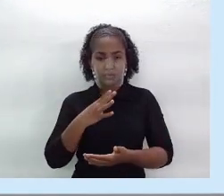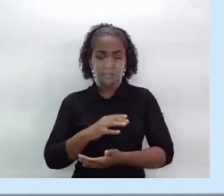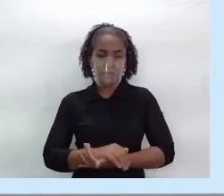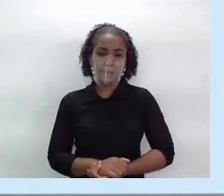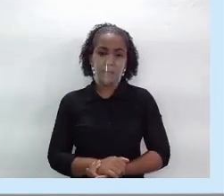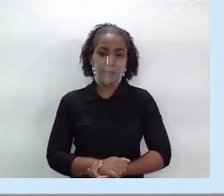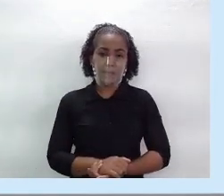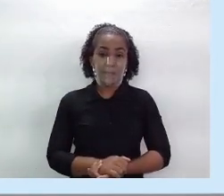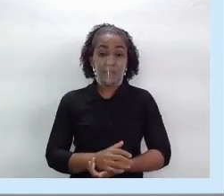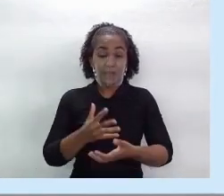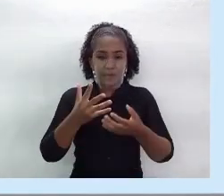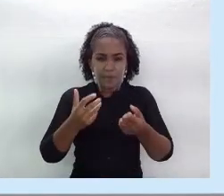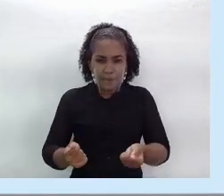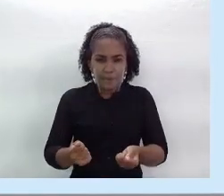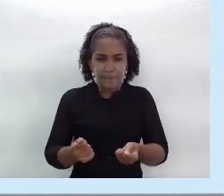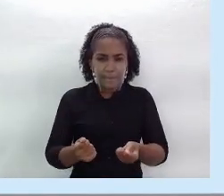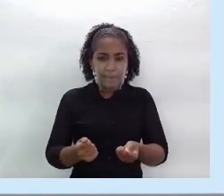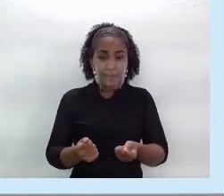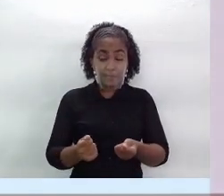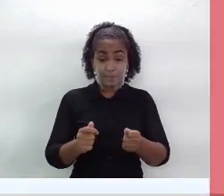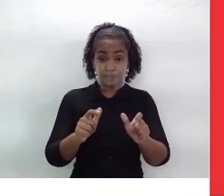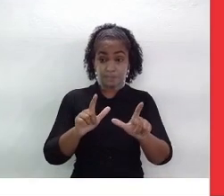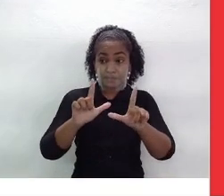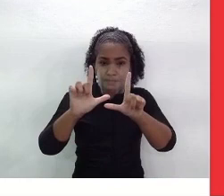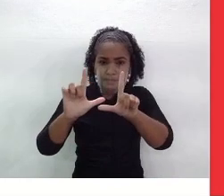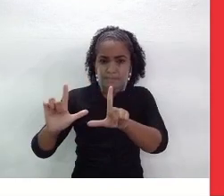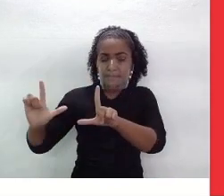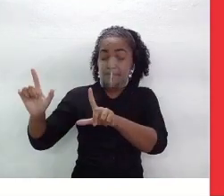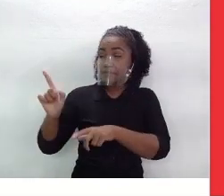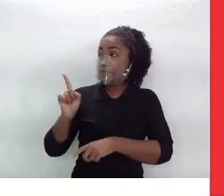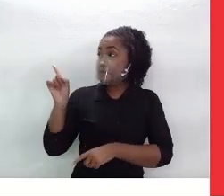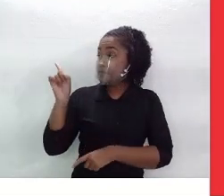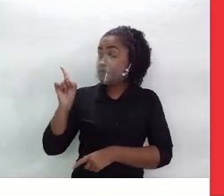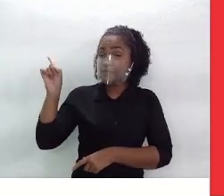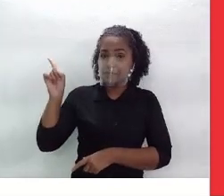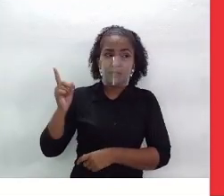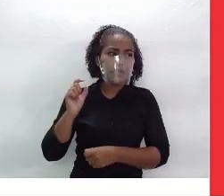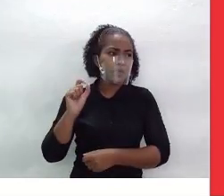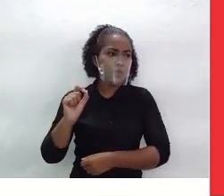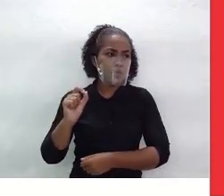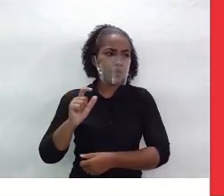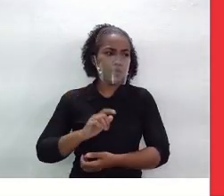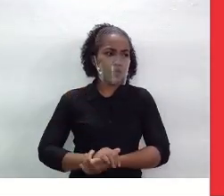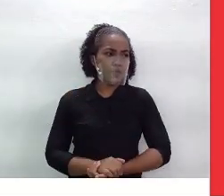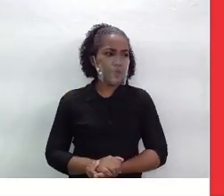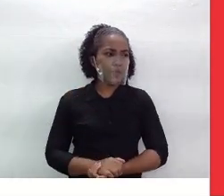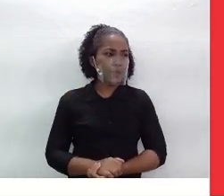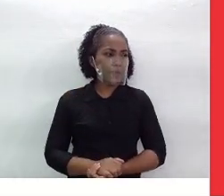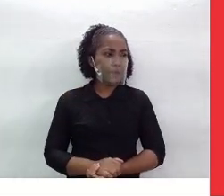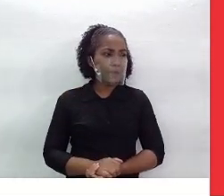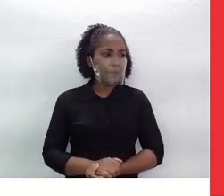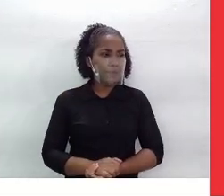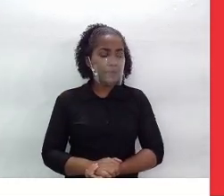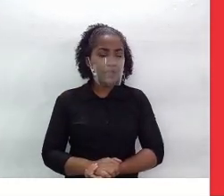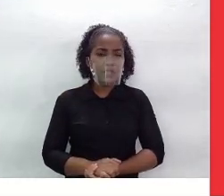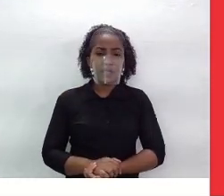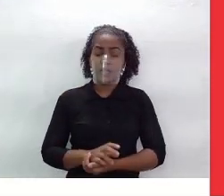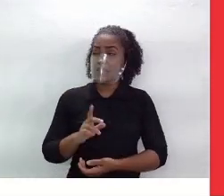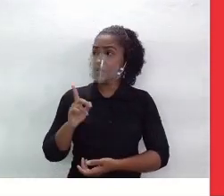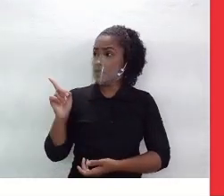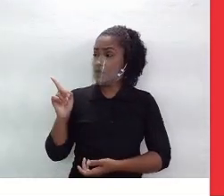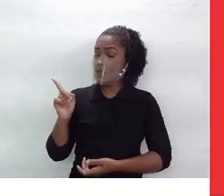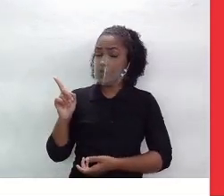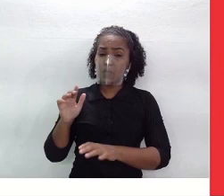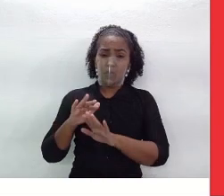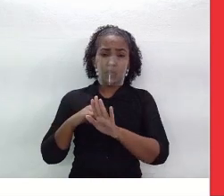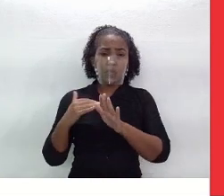Então, bora observar lá na telinha essa questão da deriva continental. É lógico que o nosso planeta,